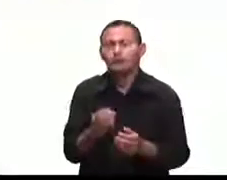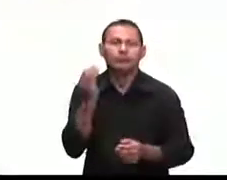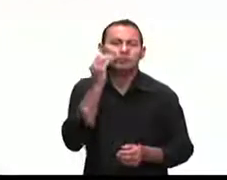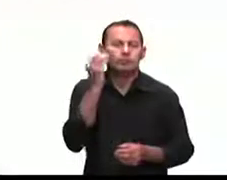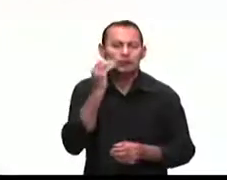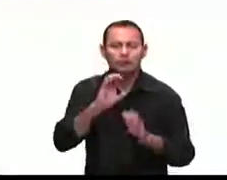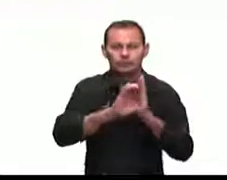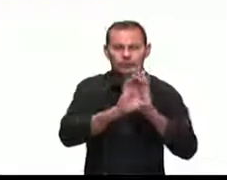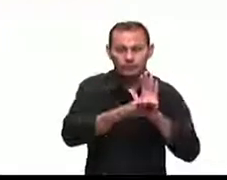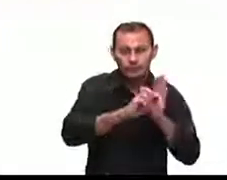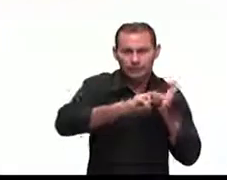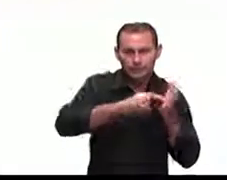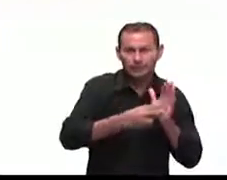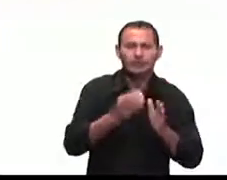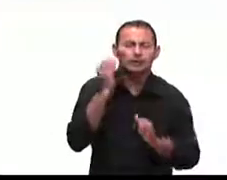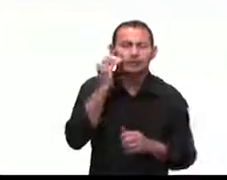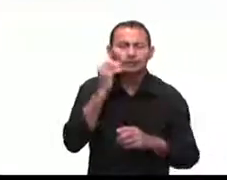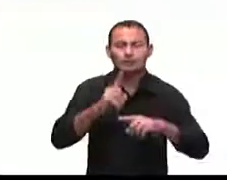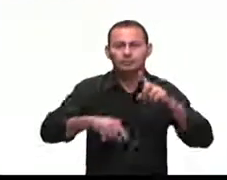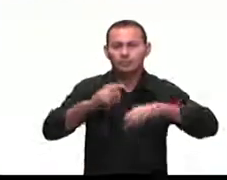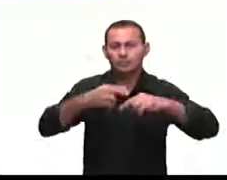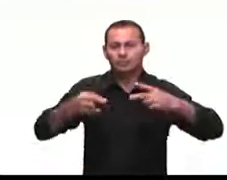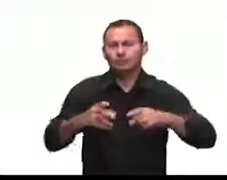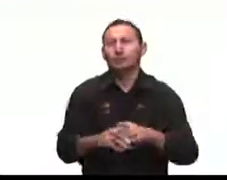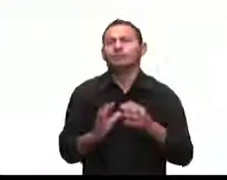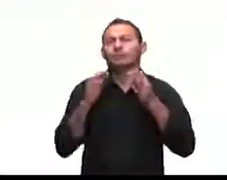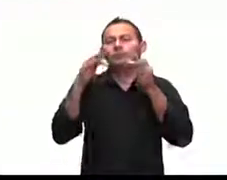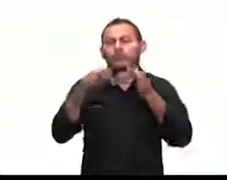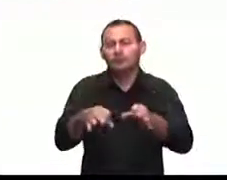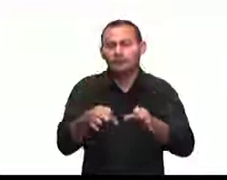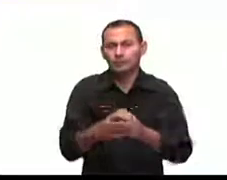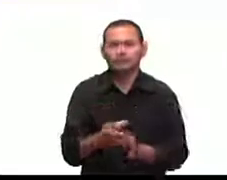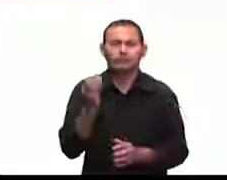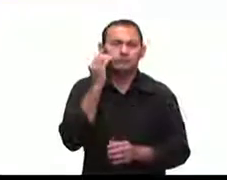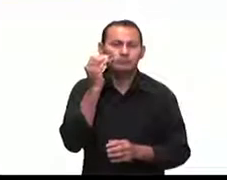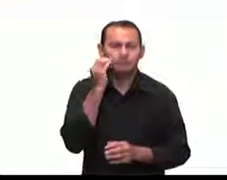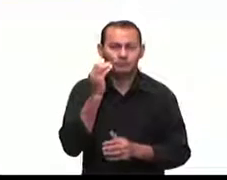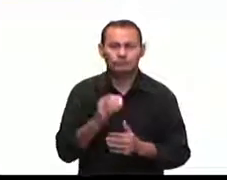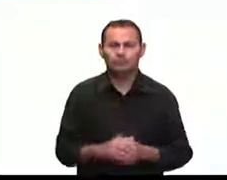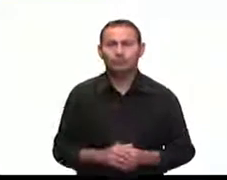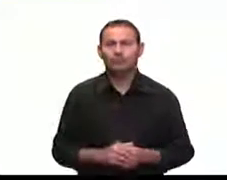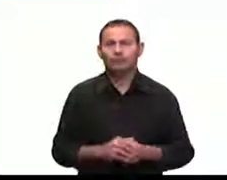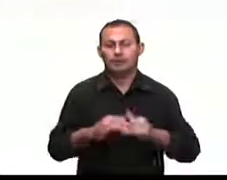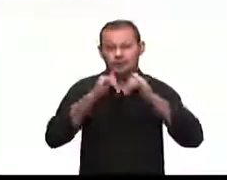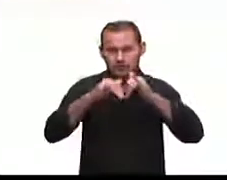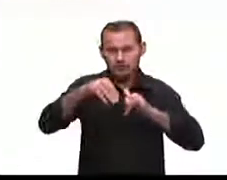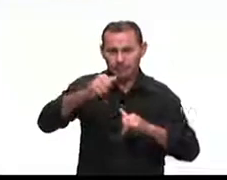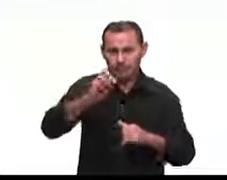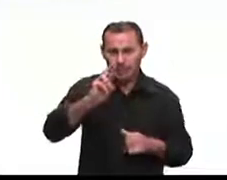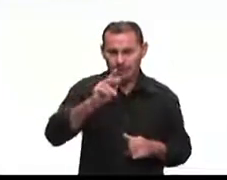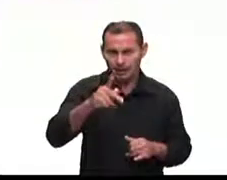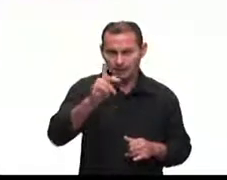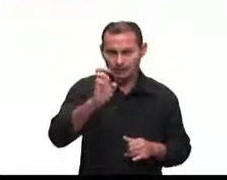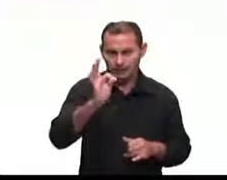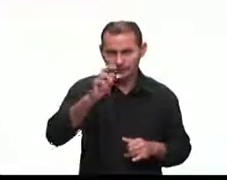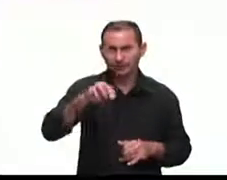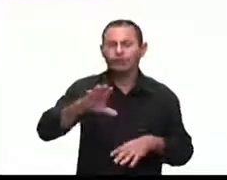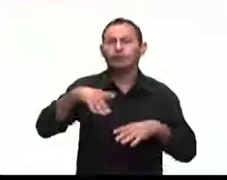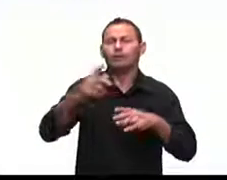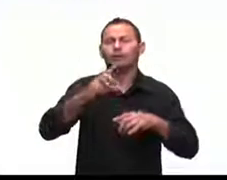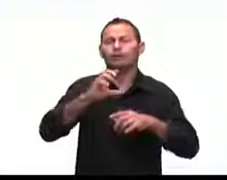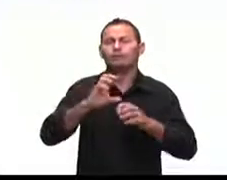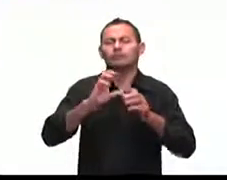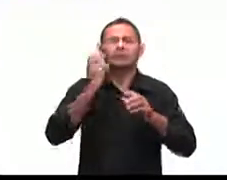teste de conceito, teste de produto e, por último, o teste de marketing. O que vem a ser o teste